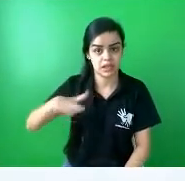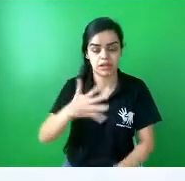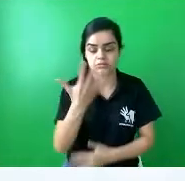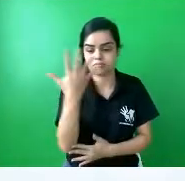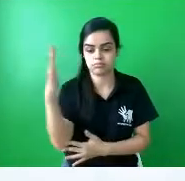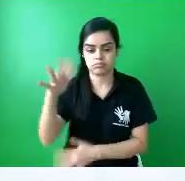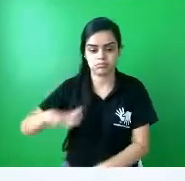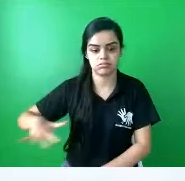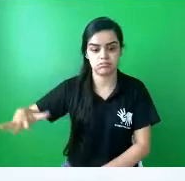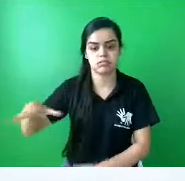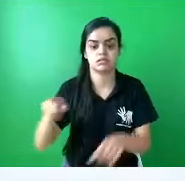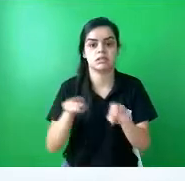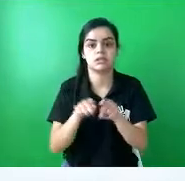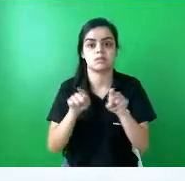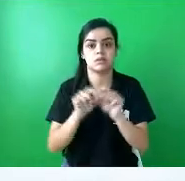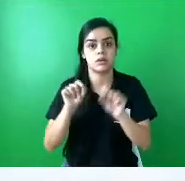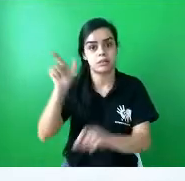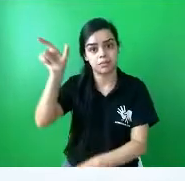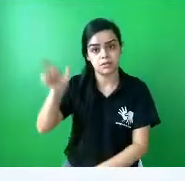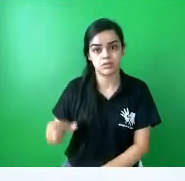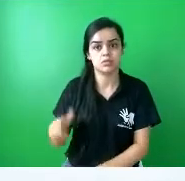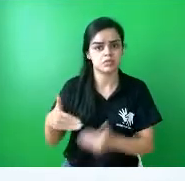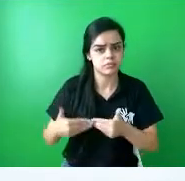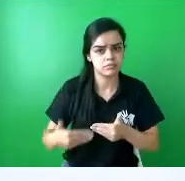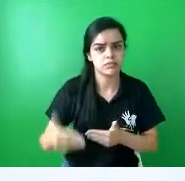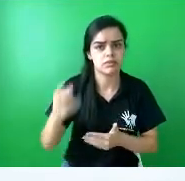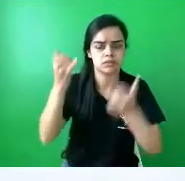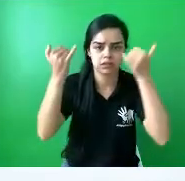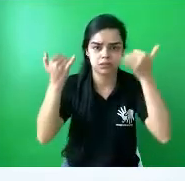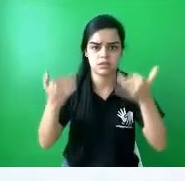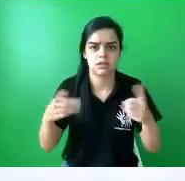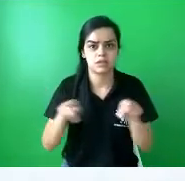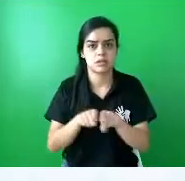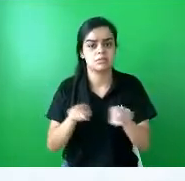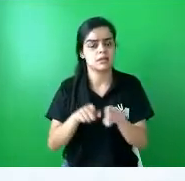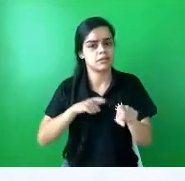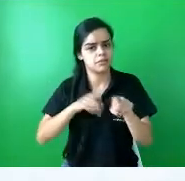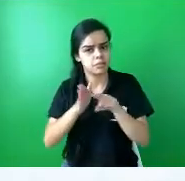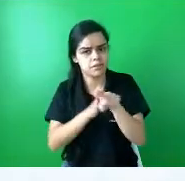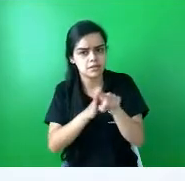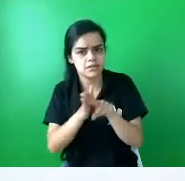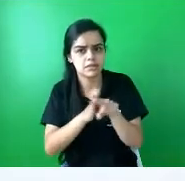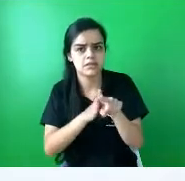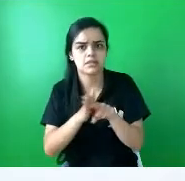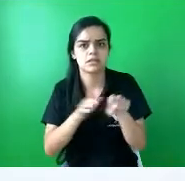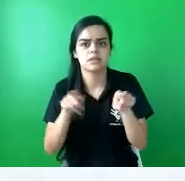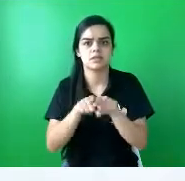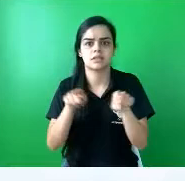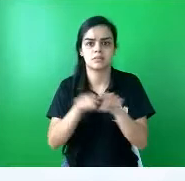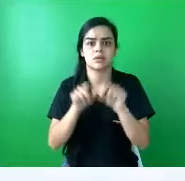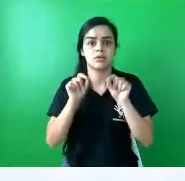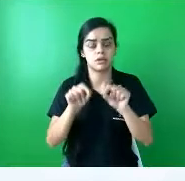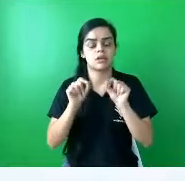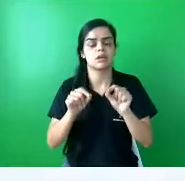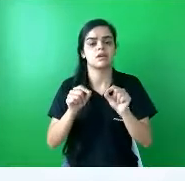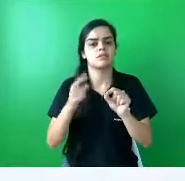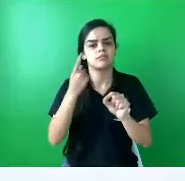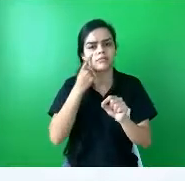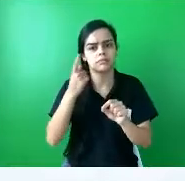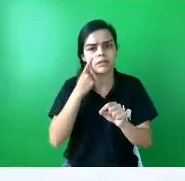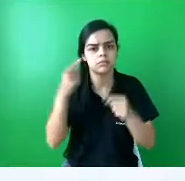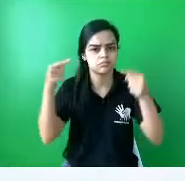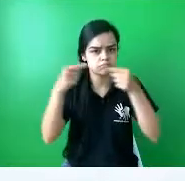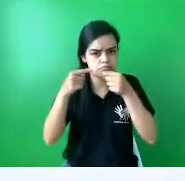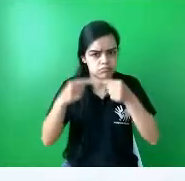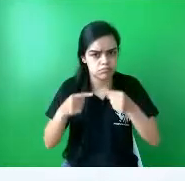lazer, o pessoal que vai falar na sequência, fizemos algumas pesquisas, adotamos algumas medidas para que a gente consiga,